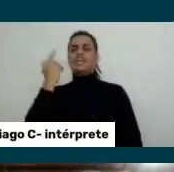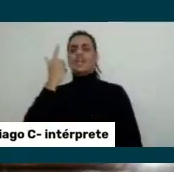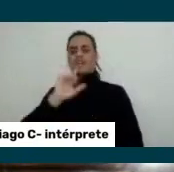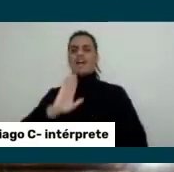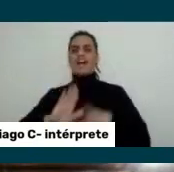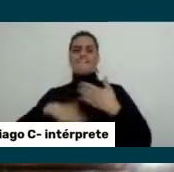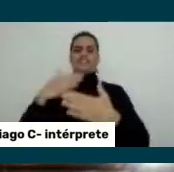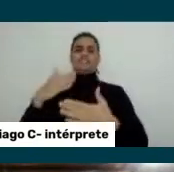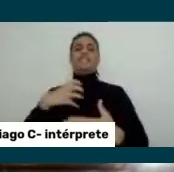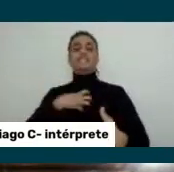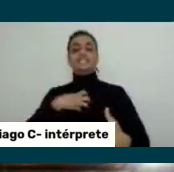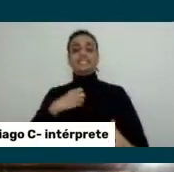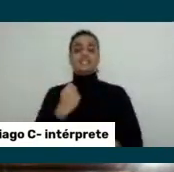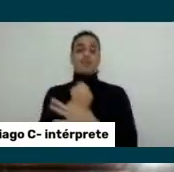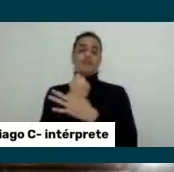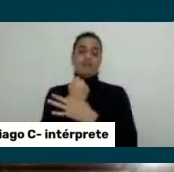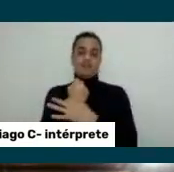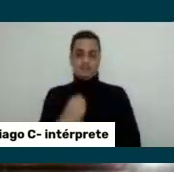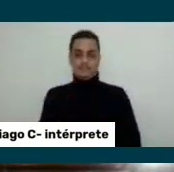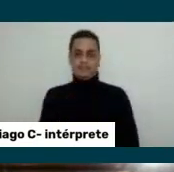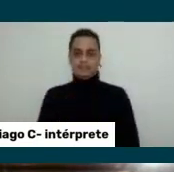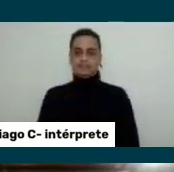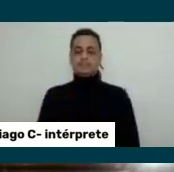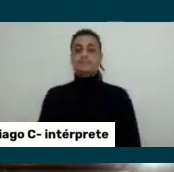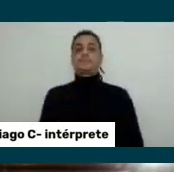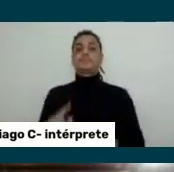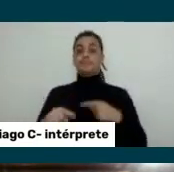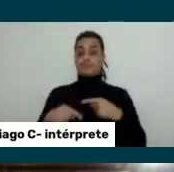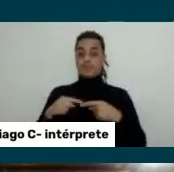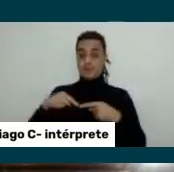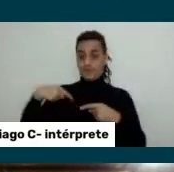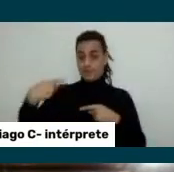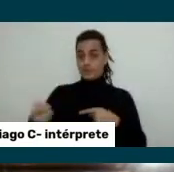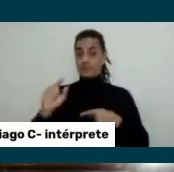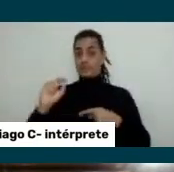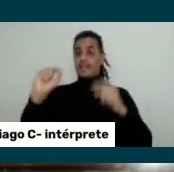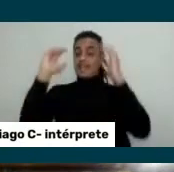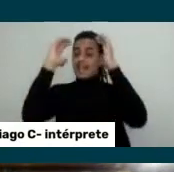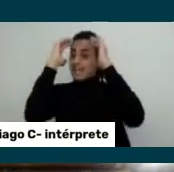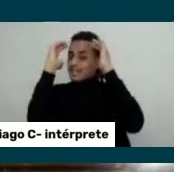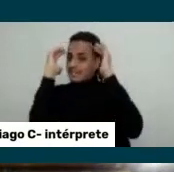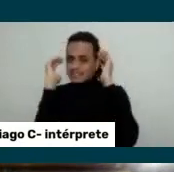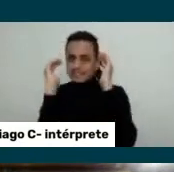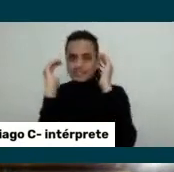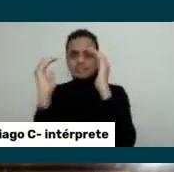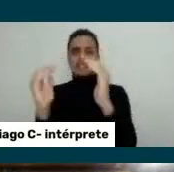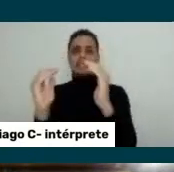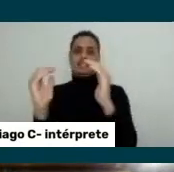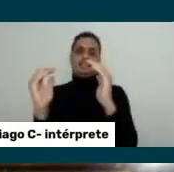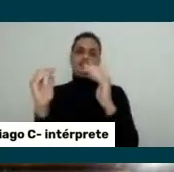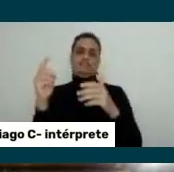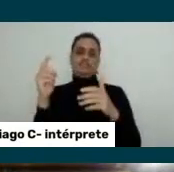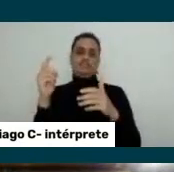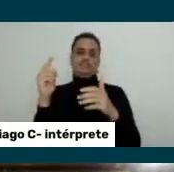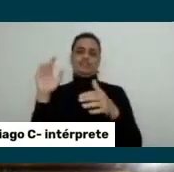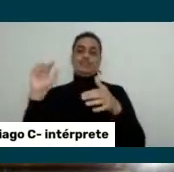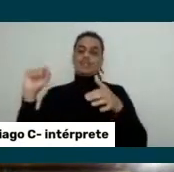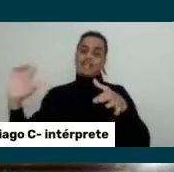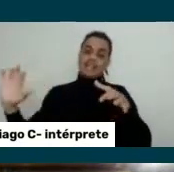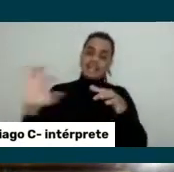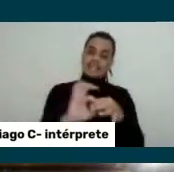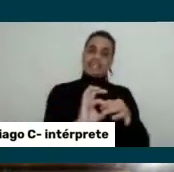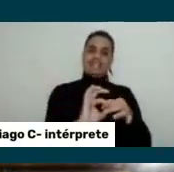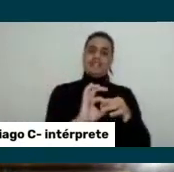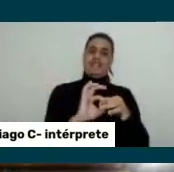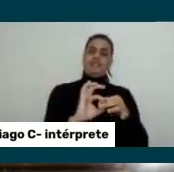segurança adequada. E respeite a natureza do problema que é fit com IA. Não